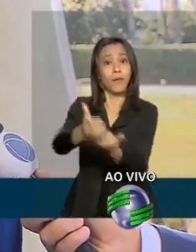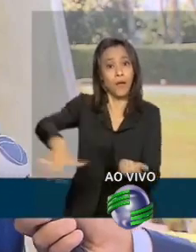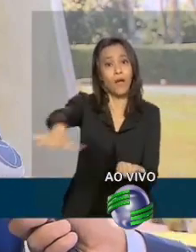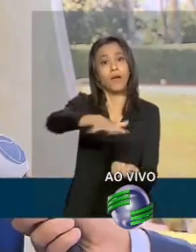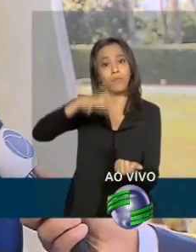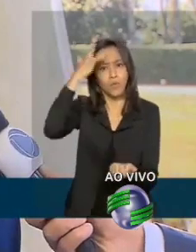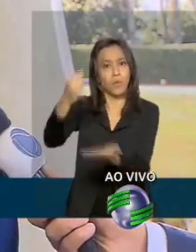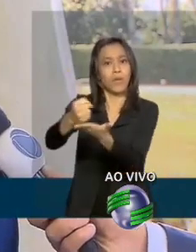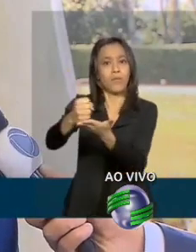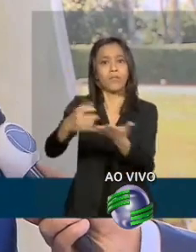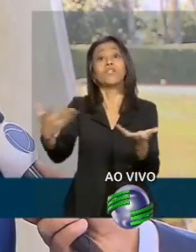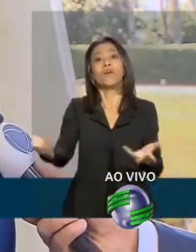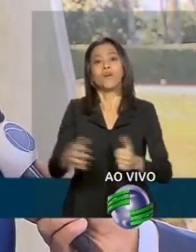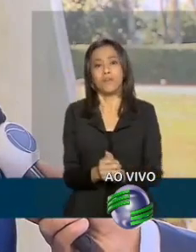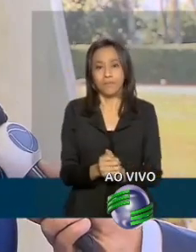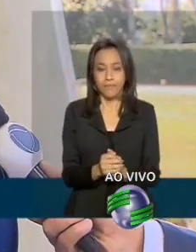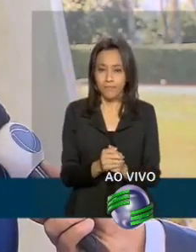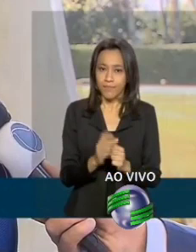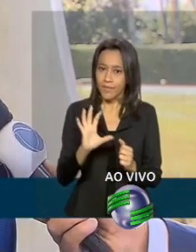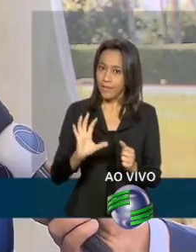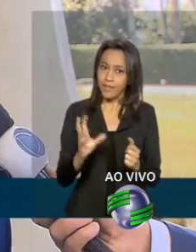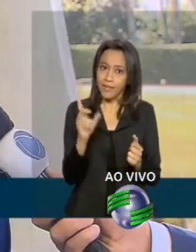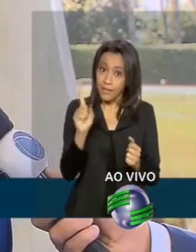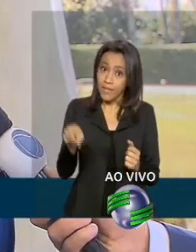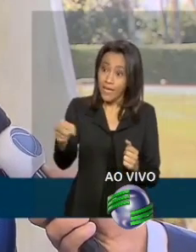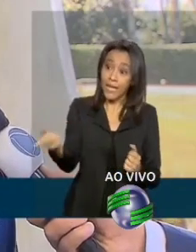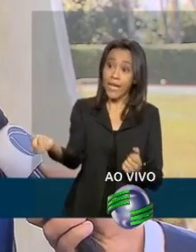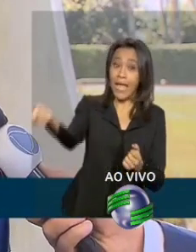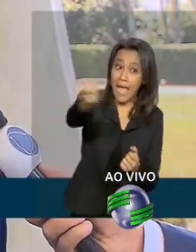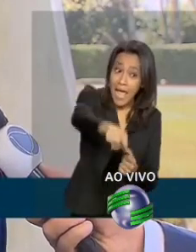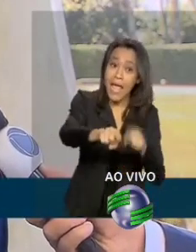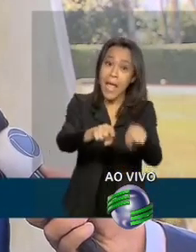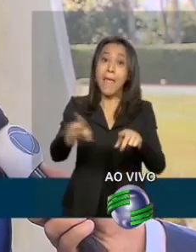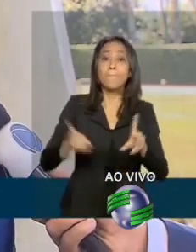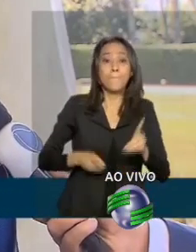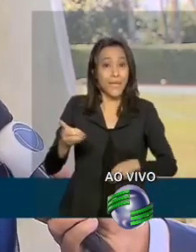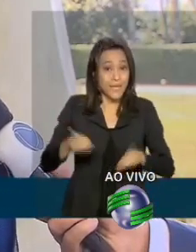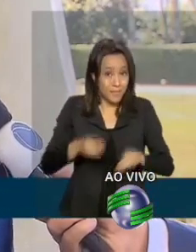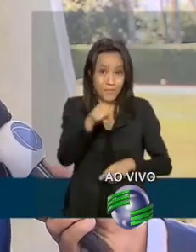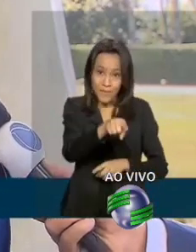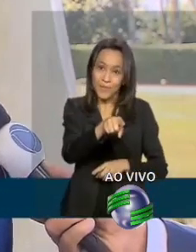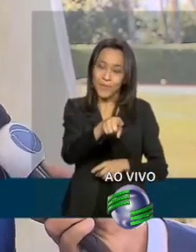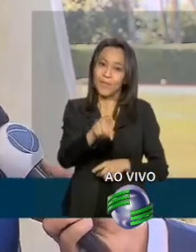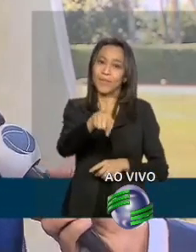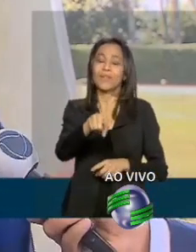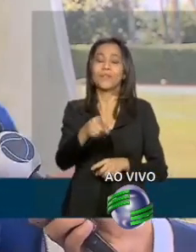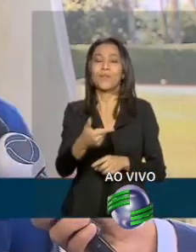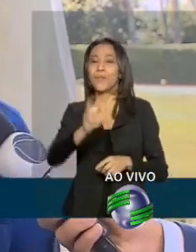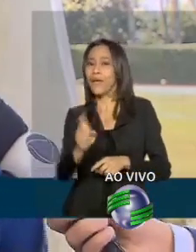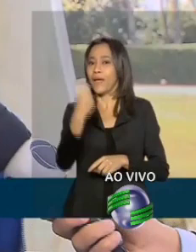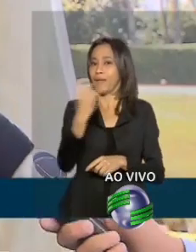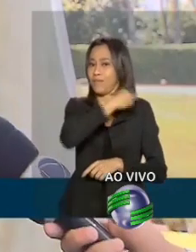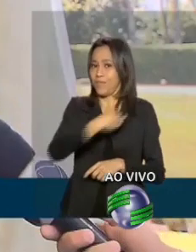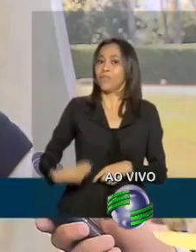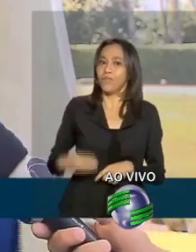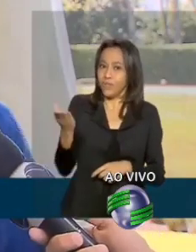a ironia do destino. O Trade, pelo que me consta, é primo do Mandetta, que era contra a hidroxicloroquina. E lá atrás você lembra, tinha um